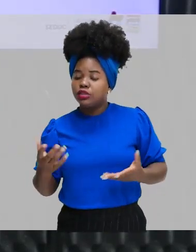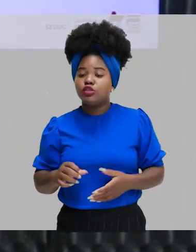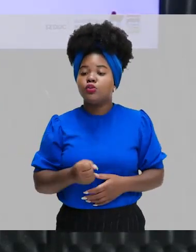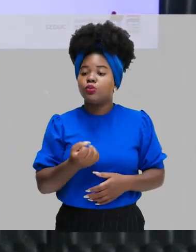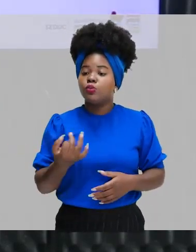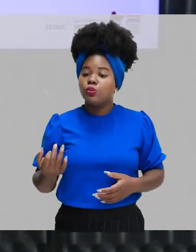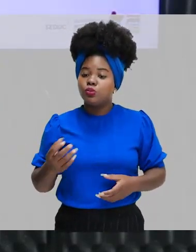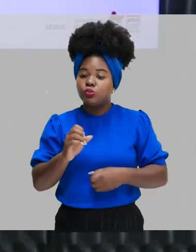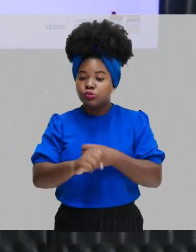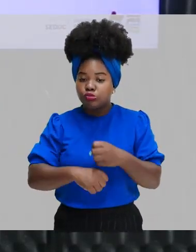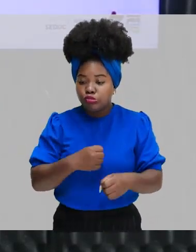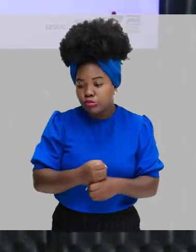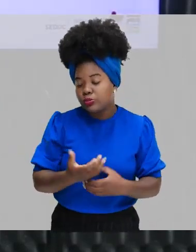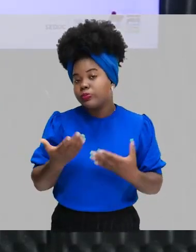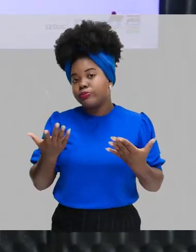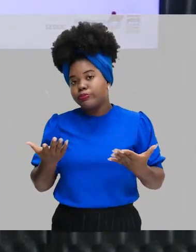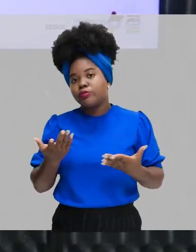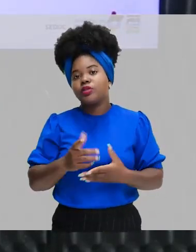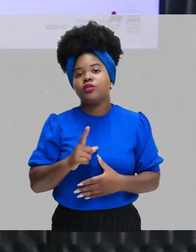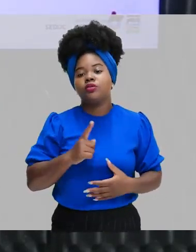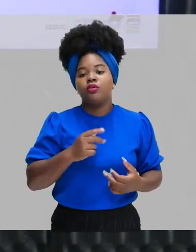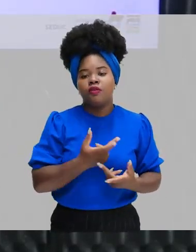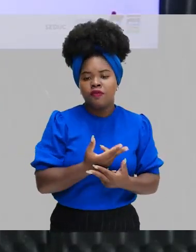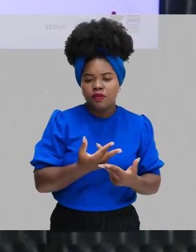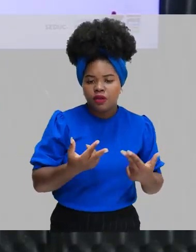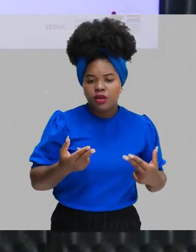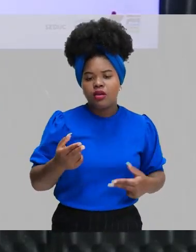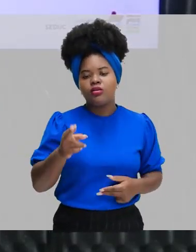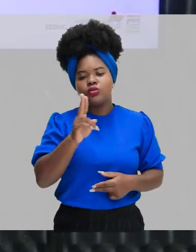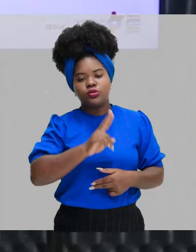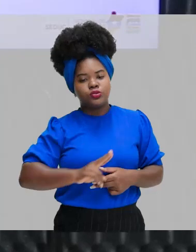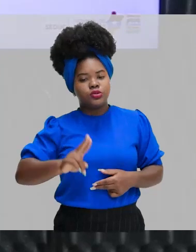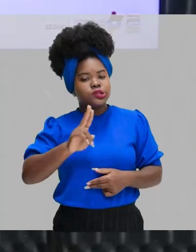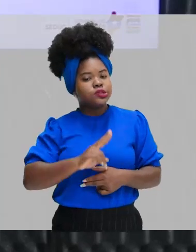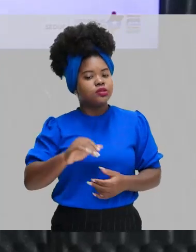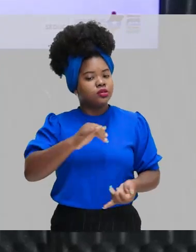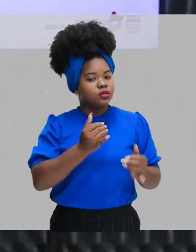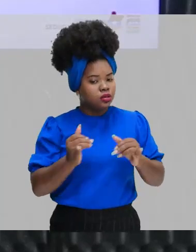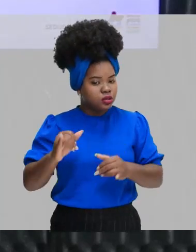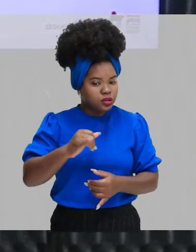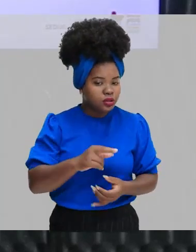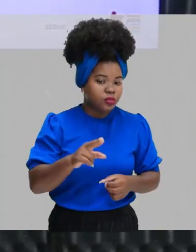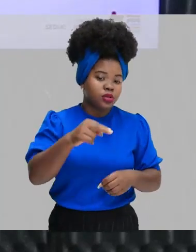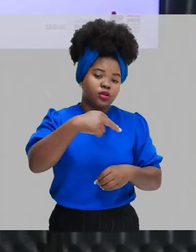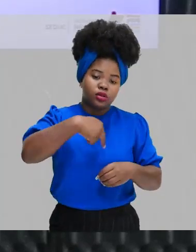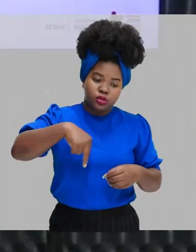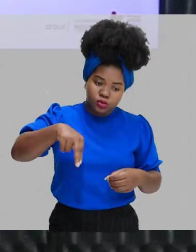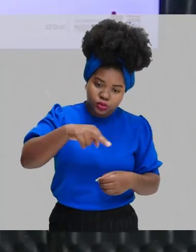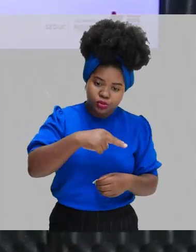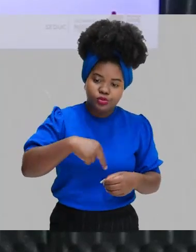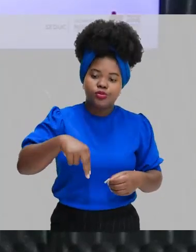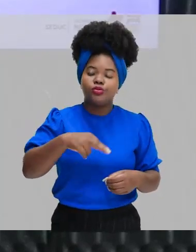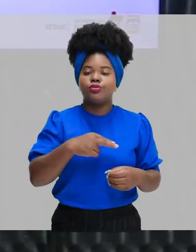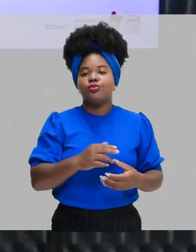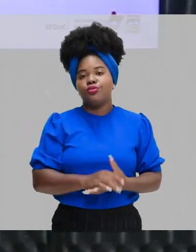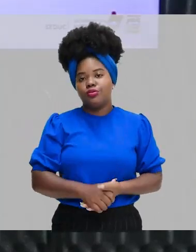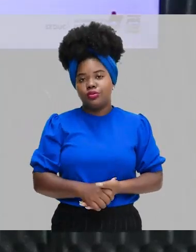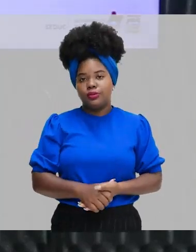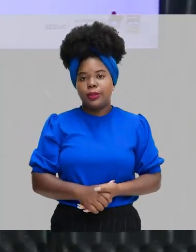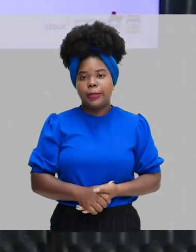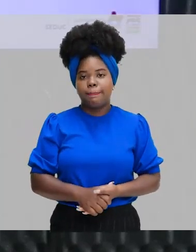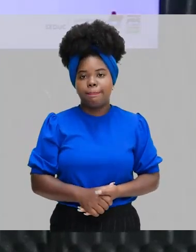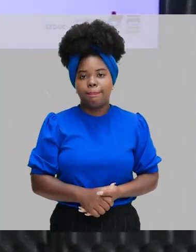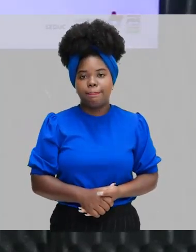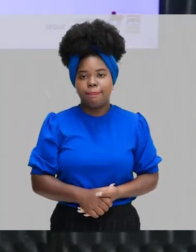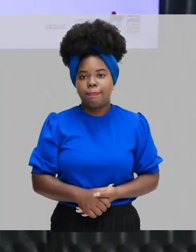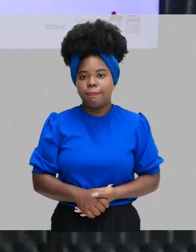existe uma uma uma uma ampla utilização da química nuclear né sem fins bélicos